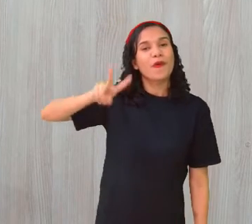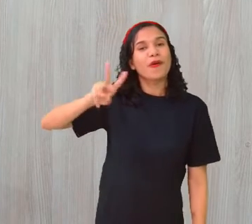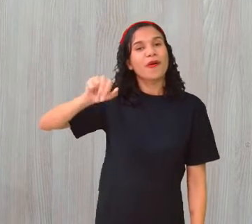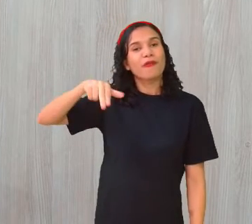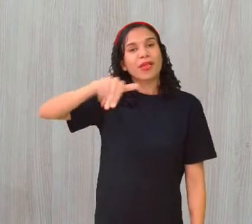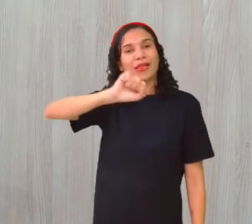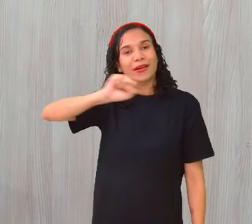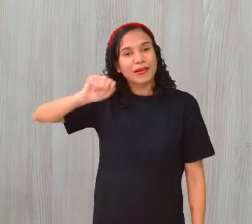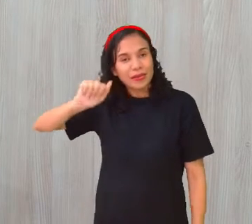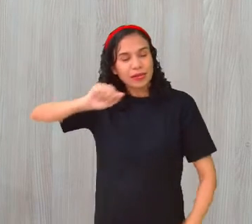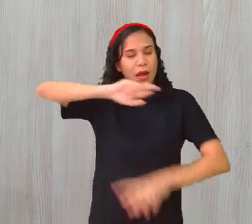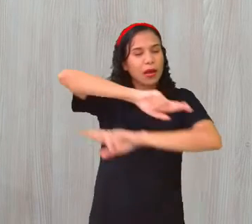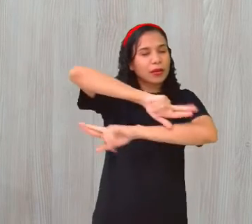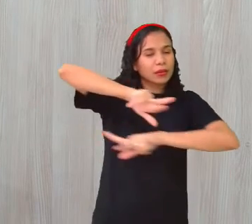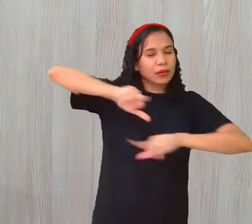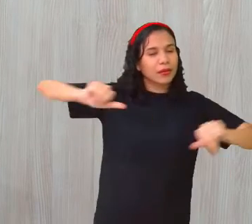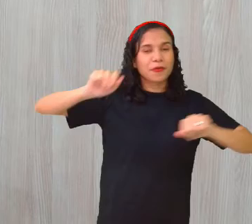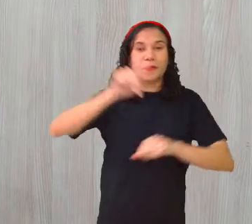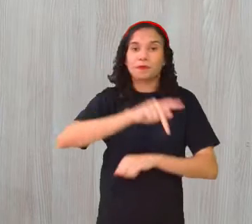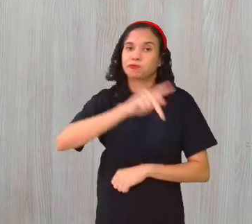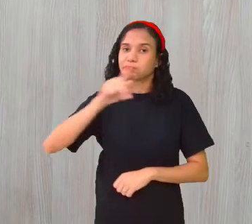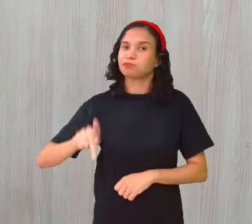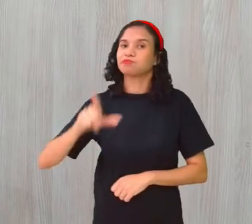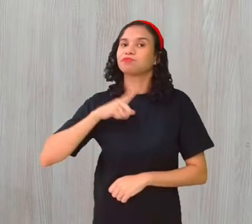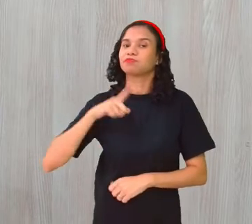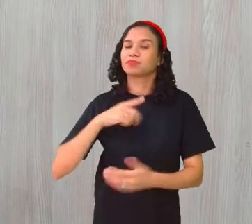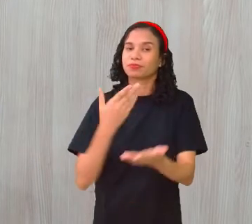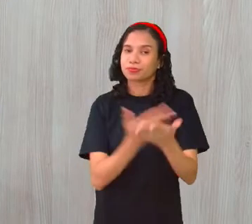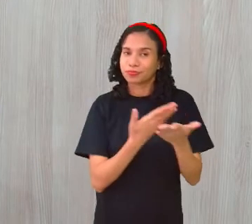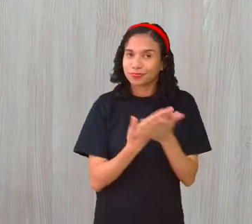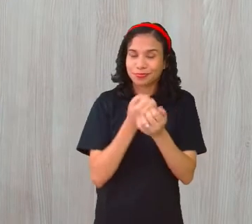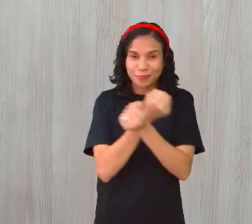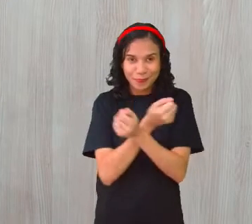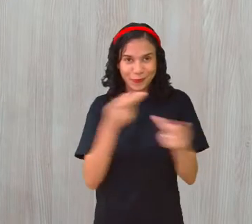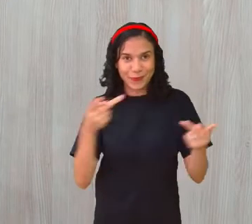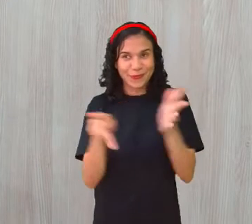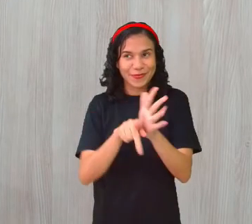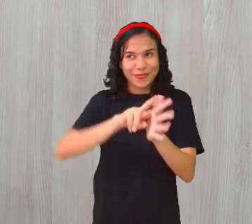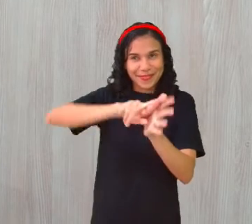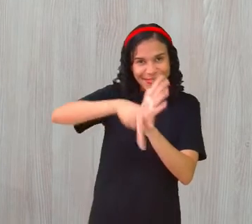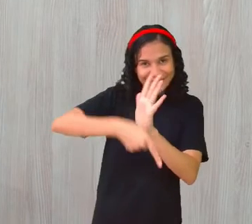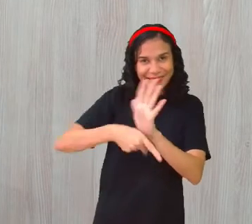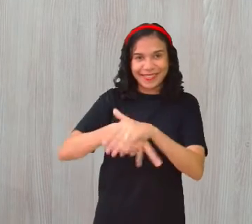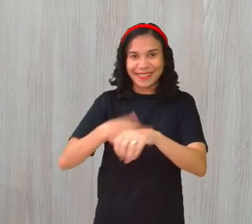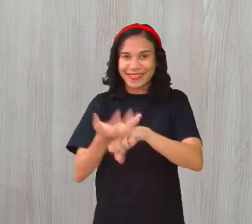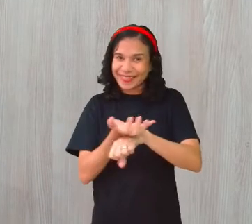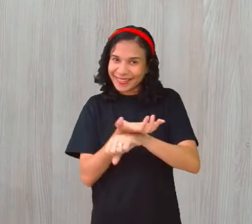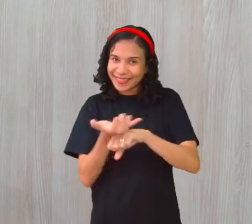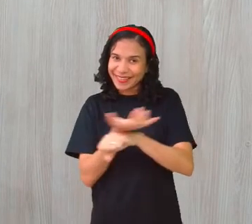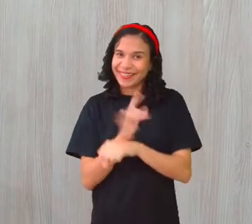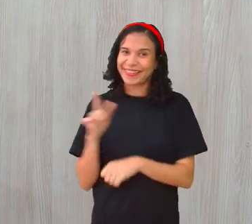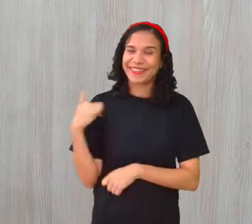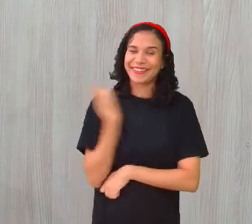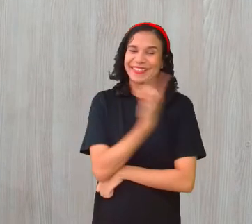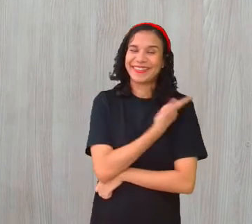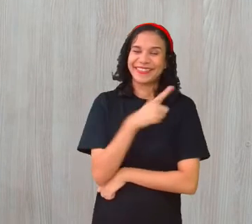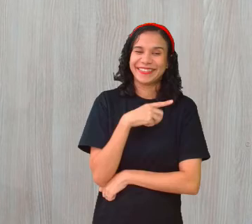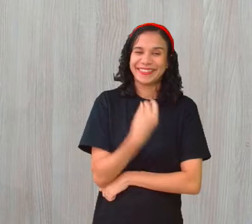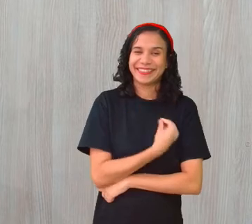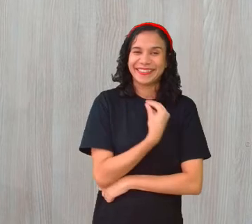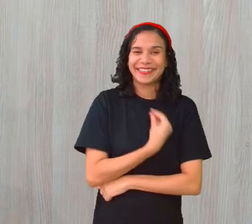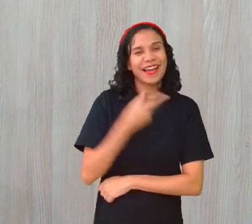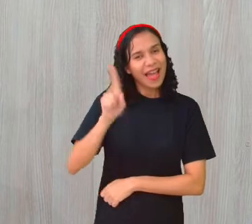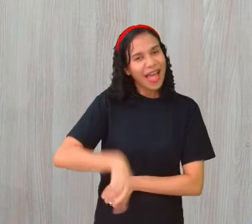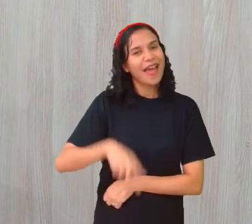encontrar os demais professores que ministram aulas para você das demais disciplinas que nós temos aqui. É